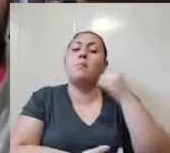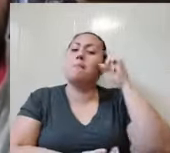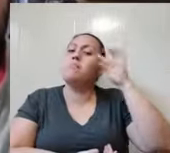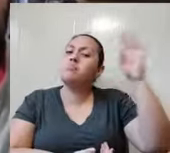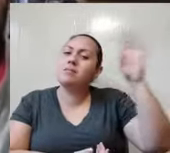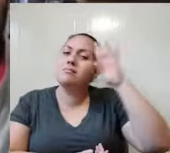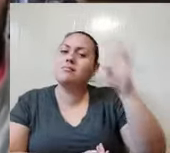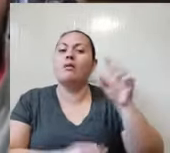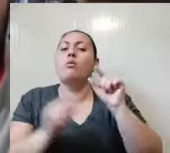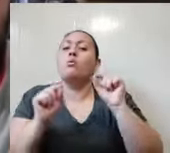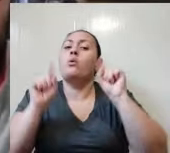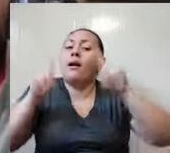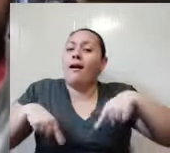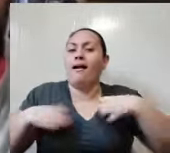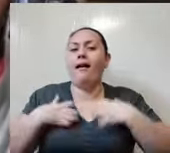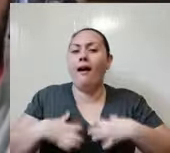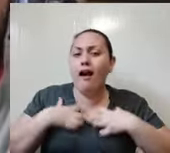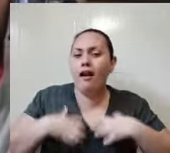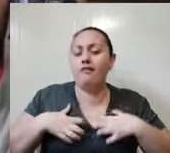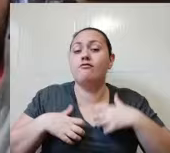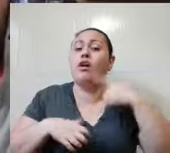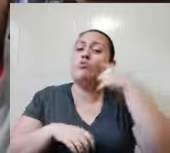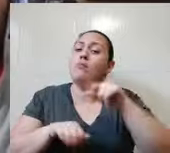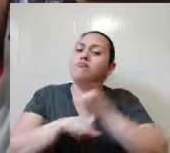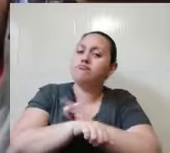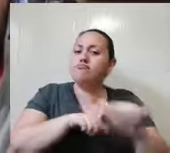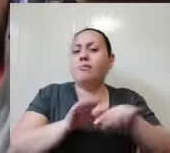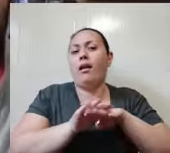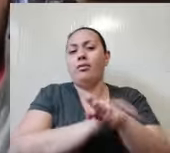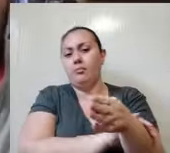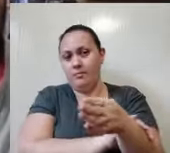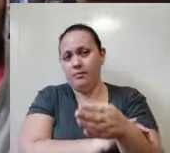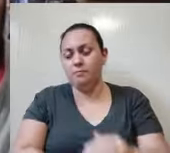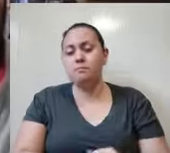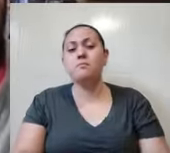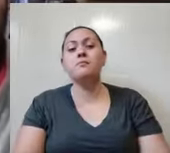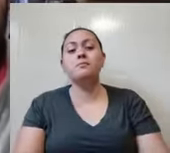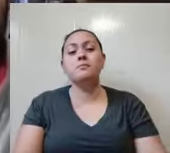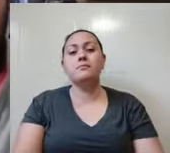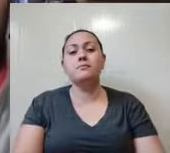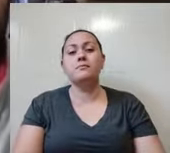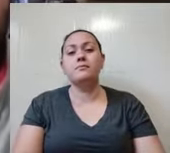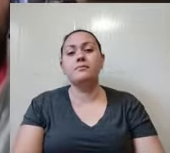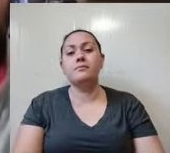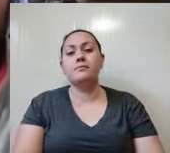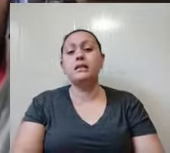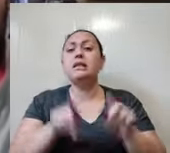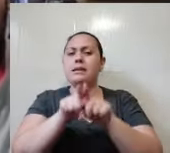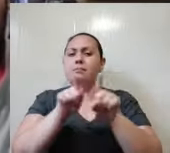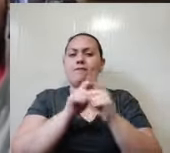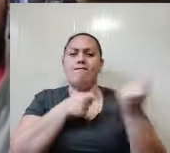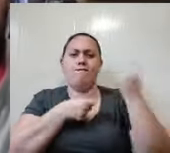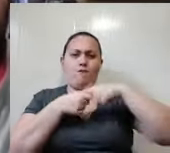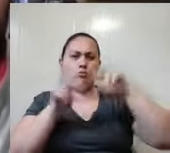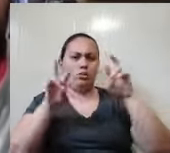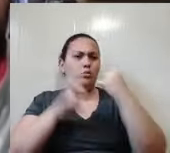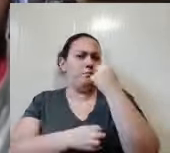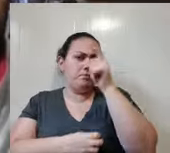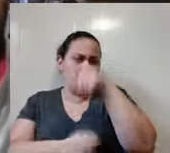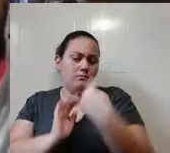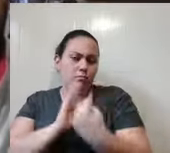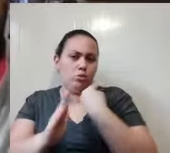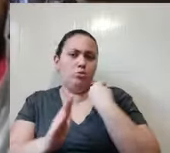isso, poder pensar sobre isso, para que outros desdobramentos sejam possíveis. Né? E ainda retomando a questão